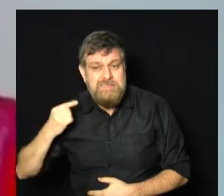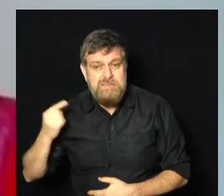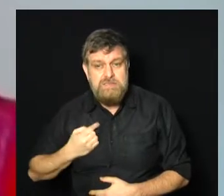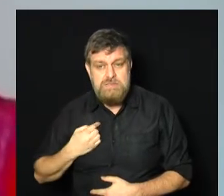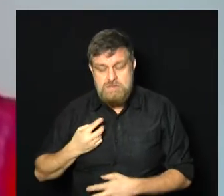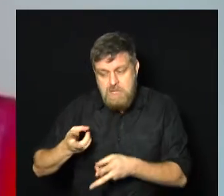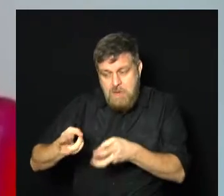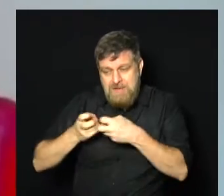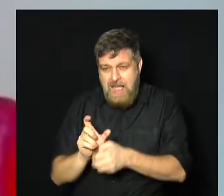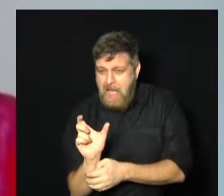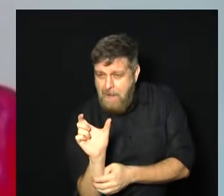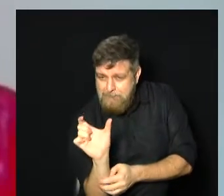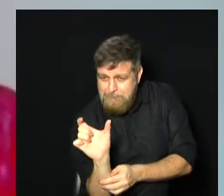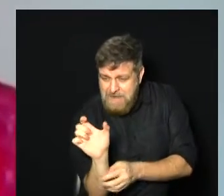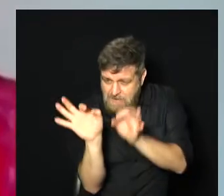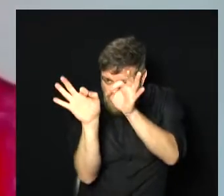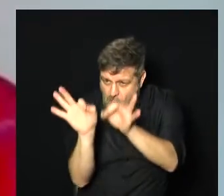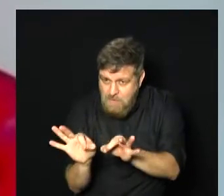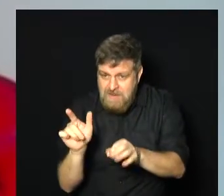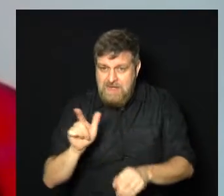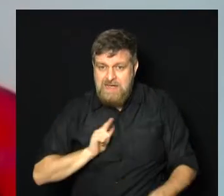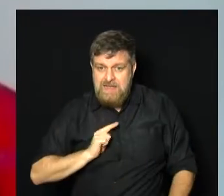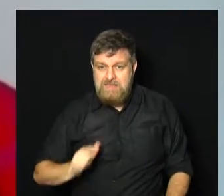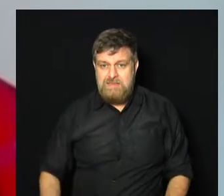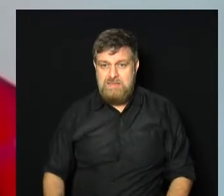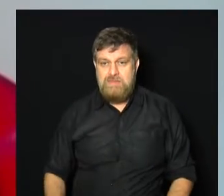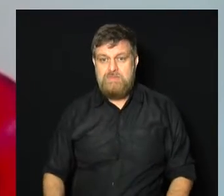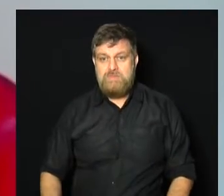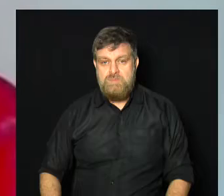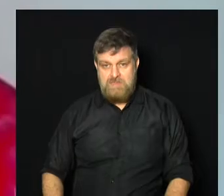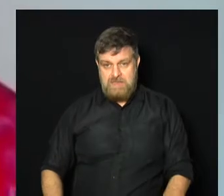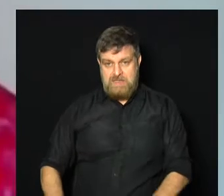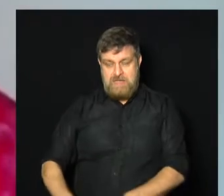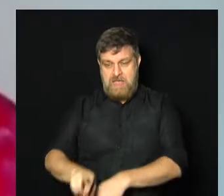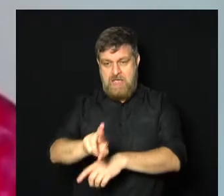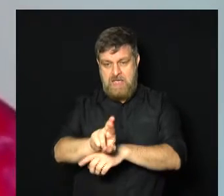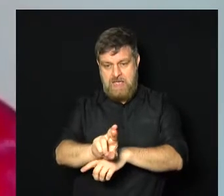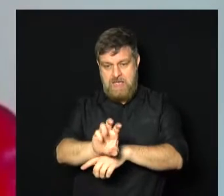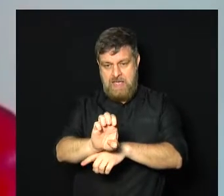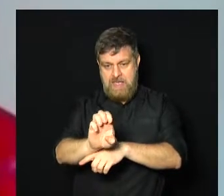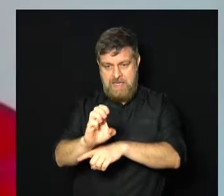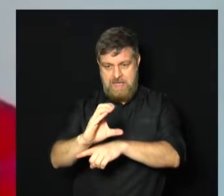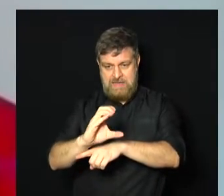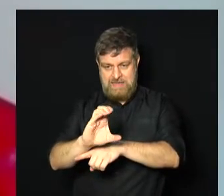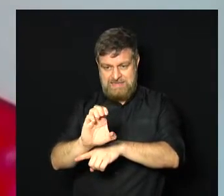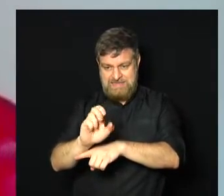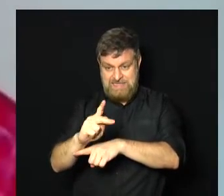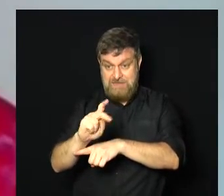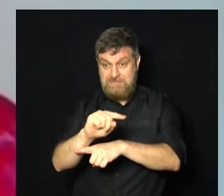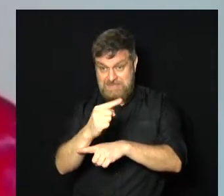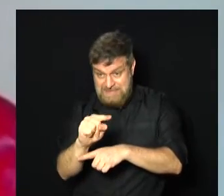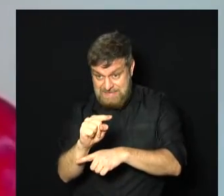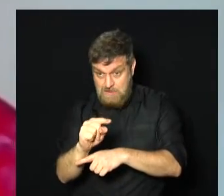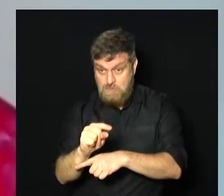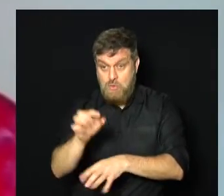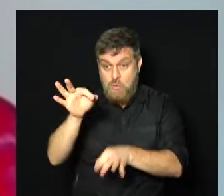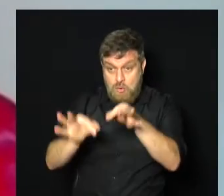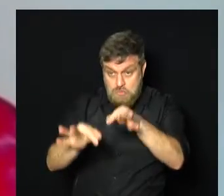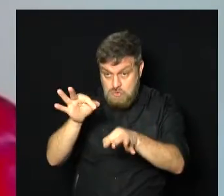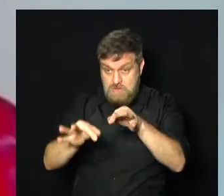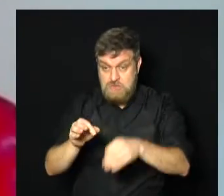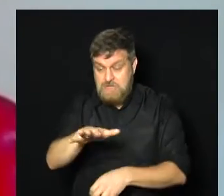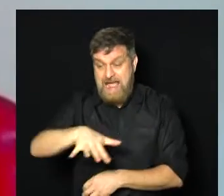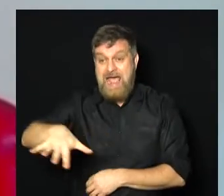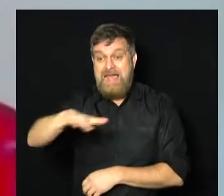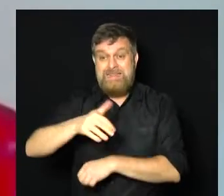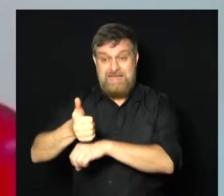acha que o termo mais correto é recepção jurídica do cargo. Mas mais importante do que a forma jurídica é o conteúdo, né? E o conteúdo